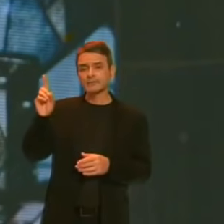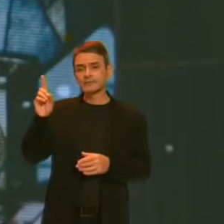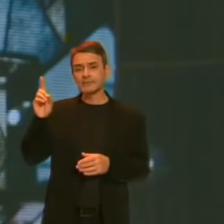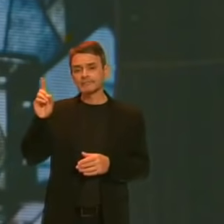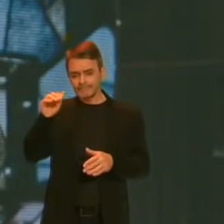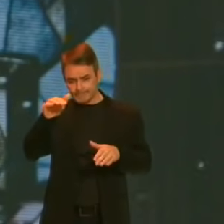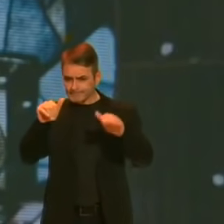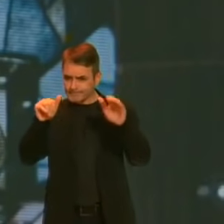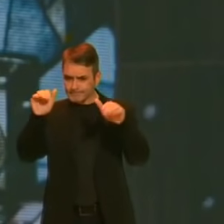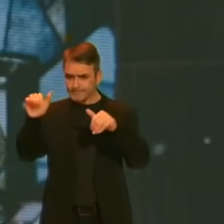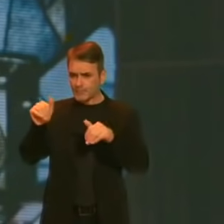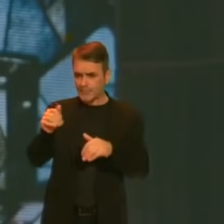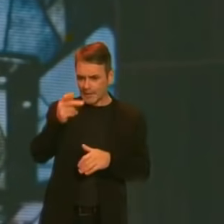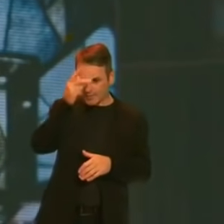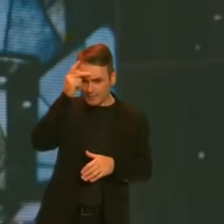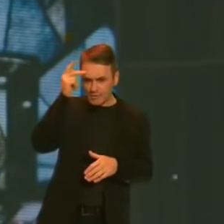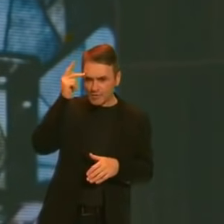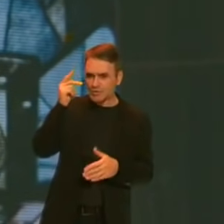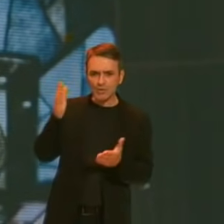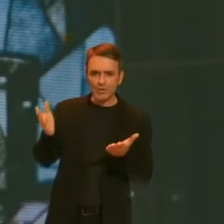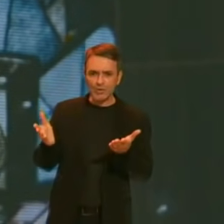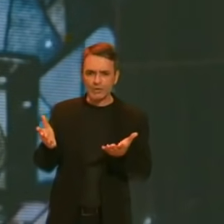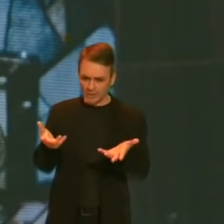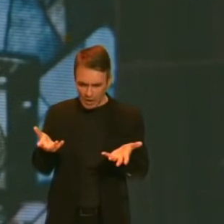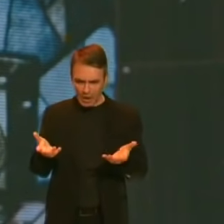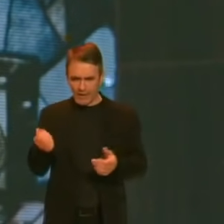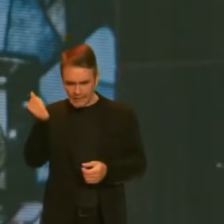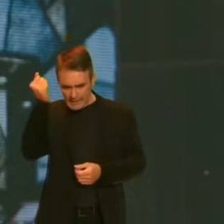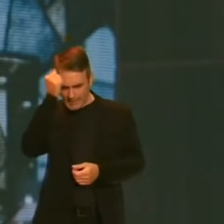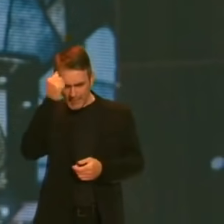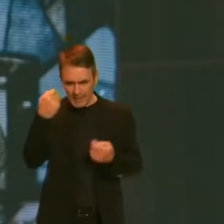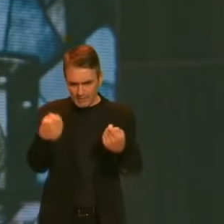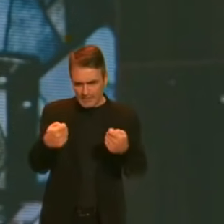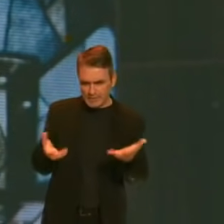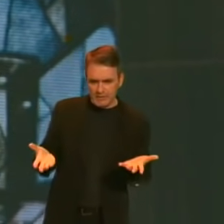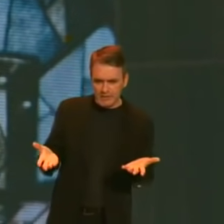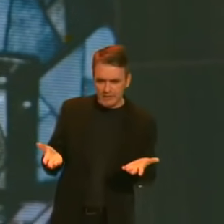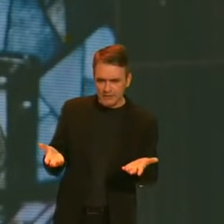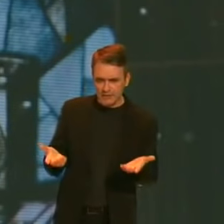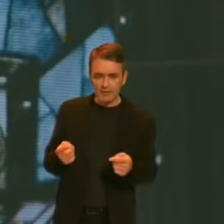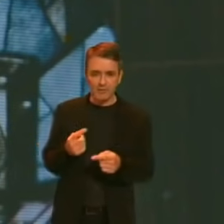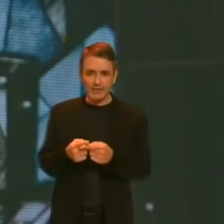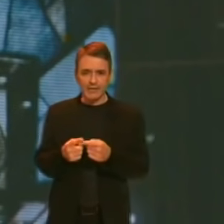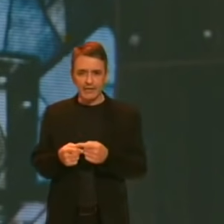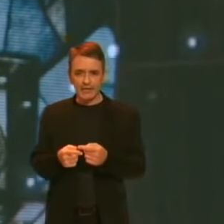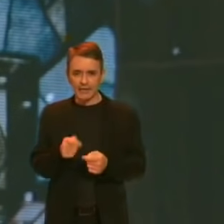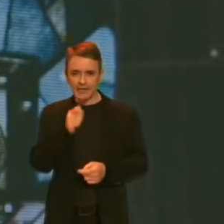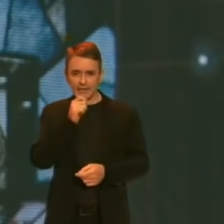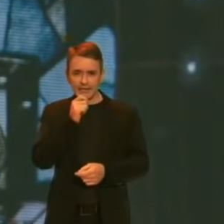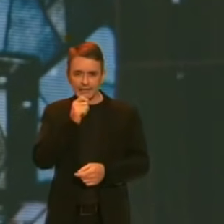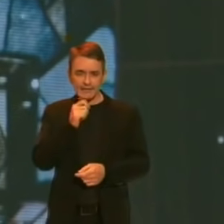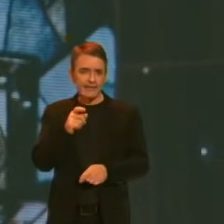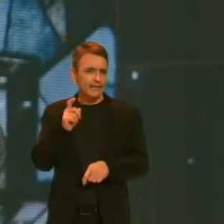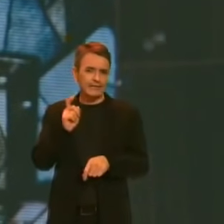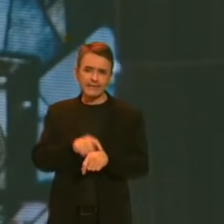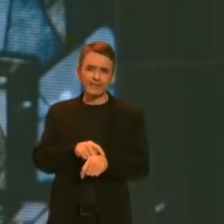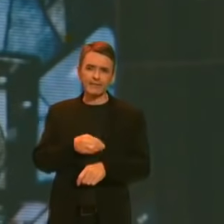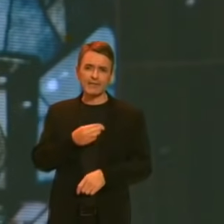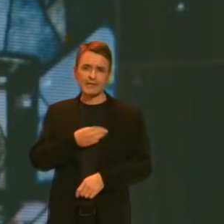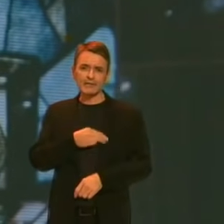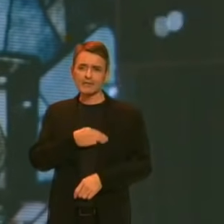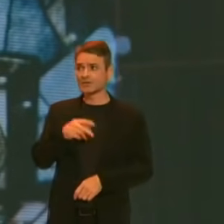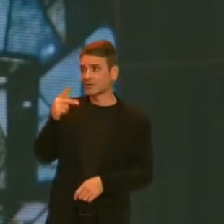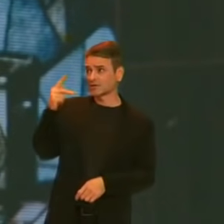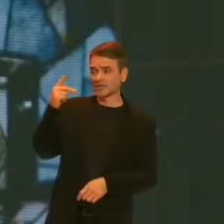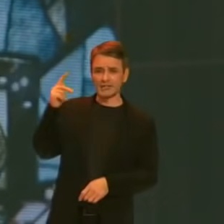arrependimento, pois ainda é tempo da misericórdia de Deus. Eu ia entrar